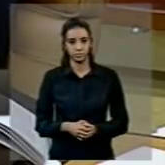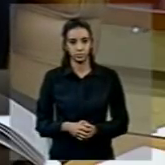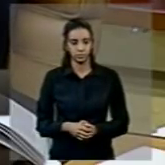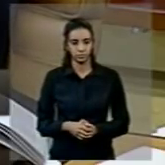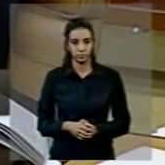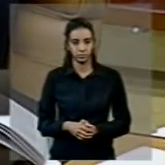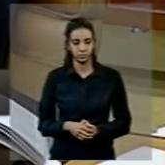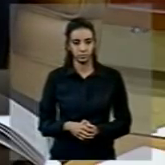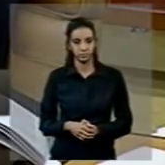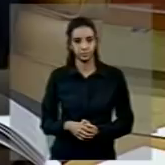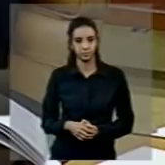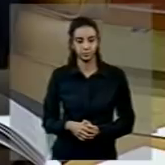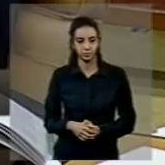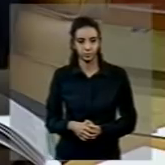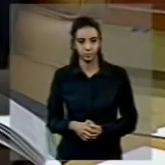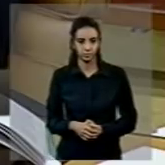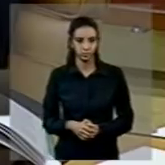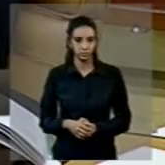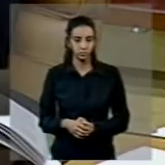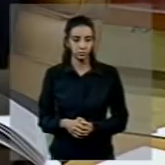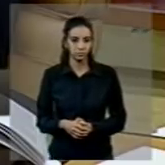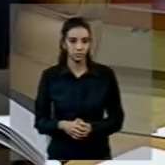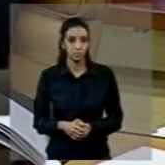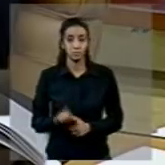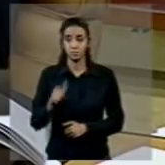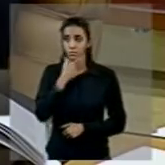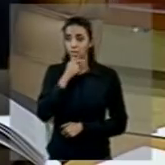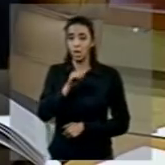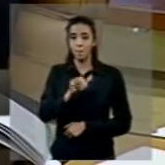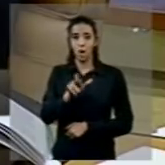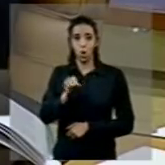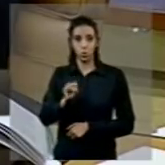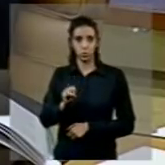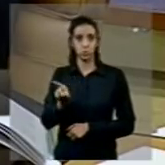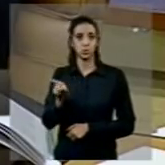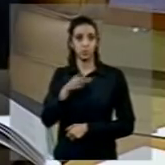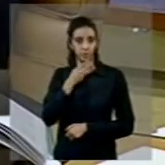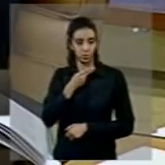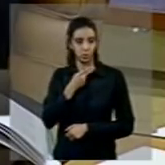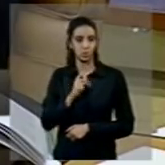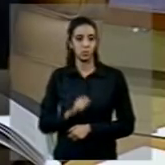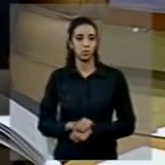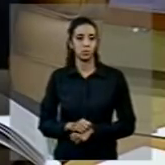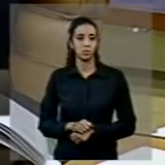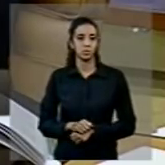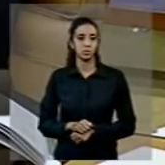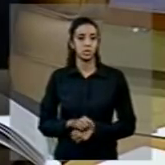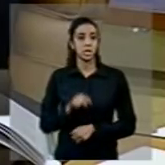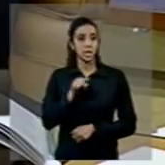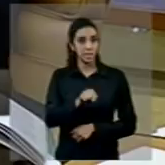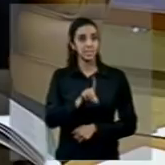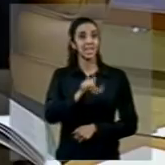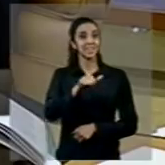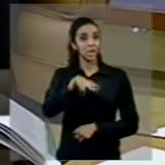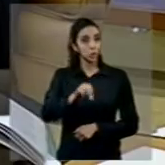o ministro Barroso enfatizou, aqui se tem claramente um caso de dano